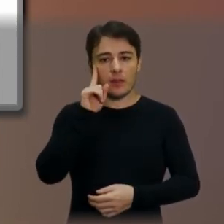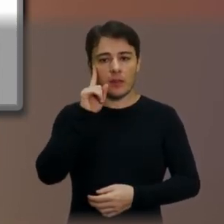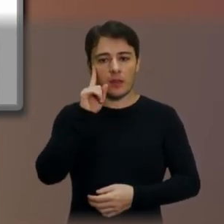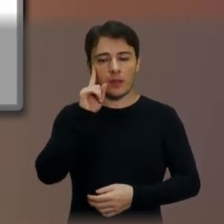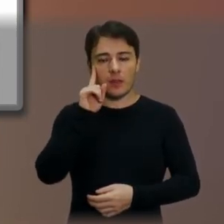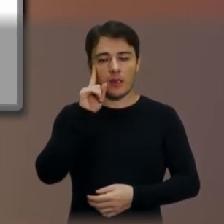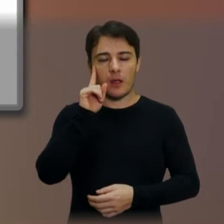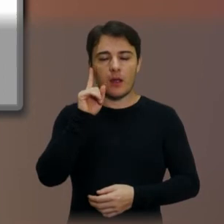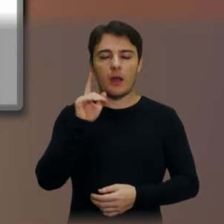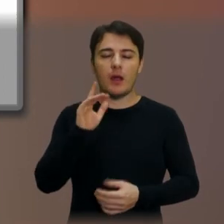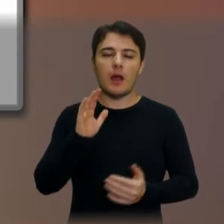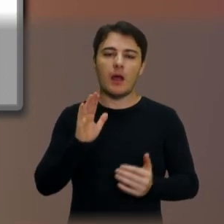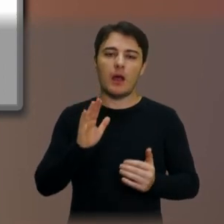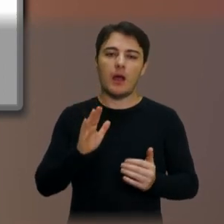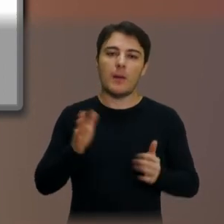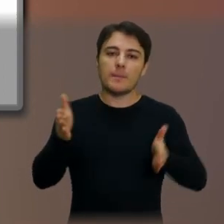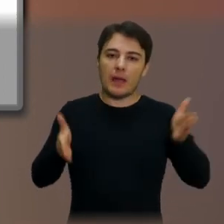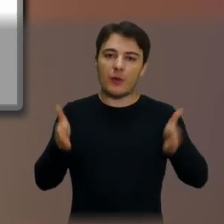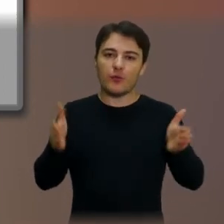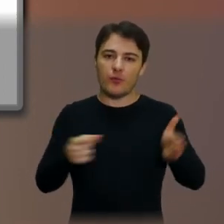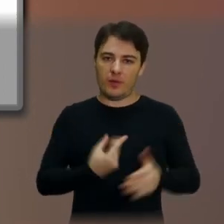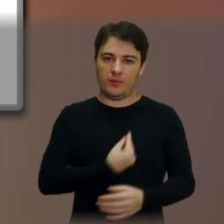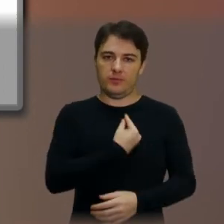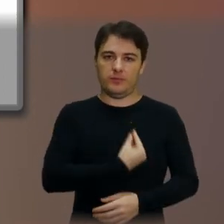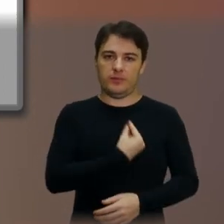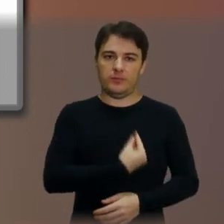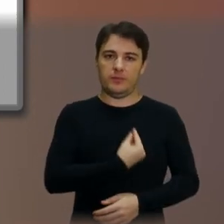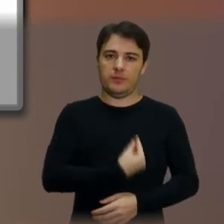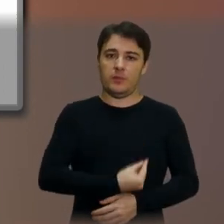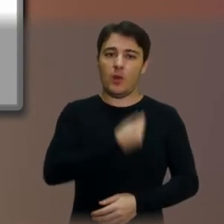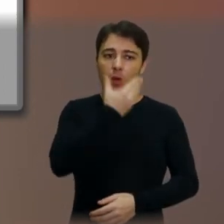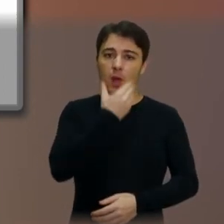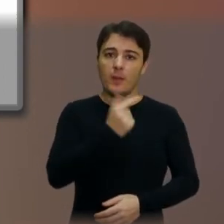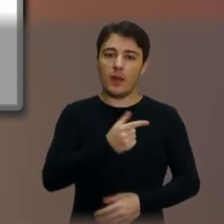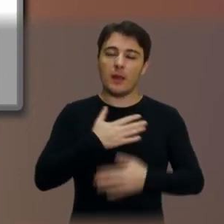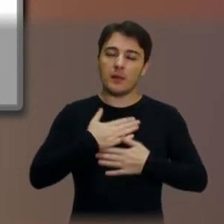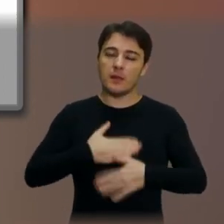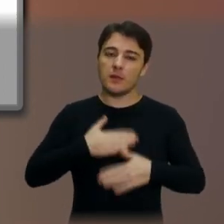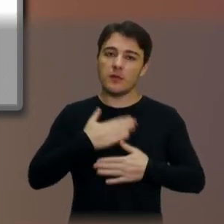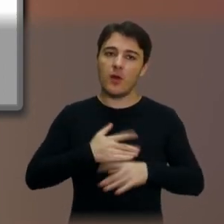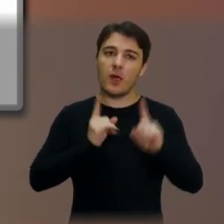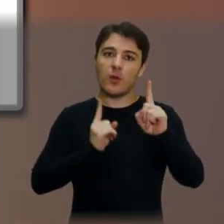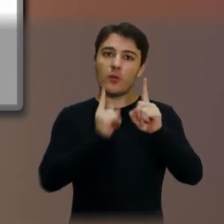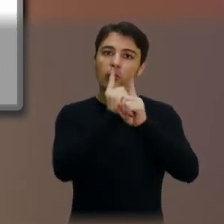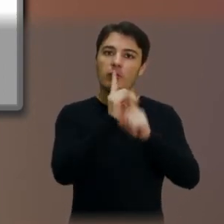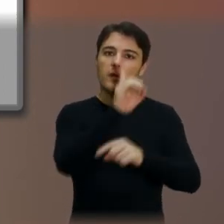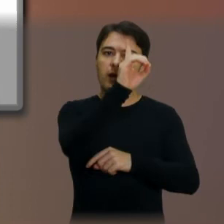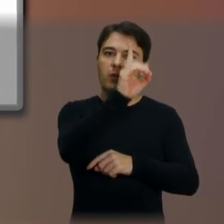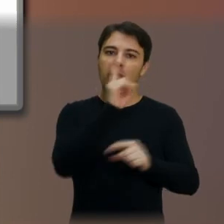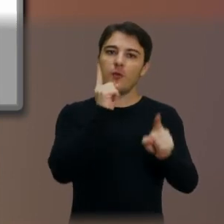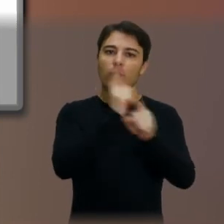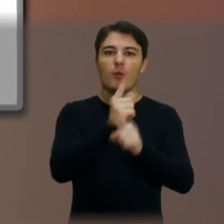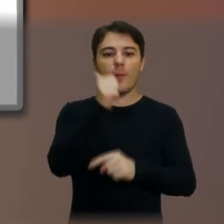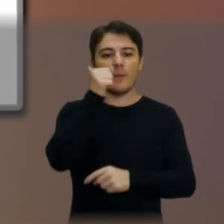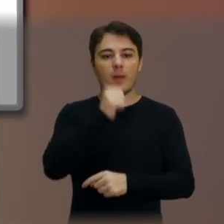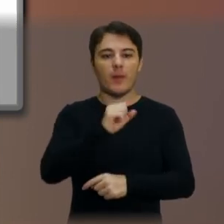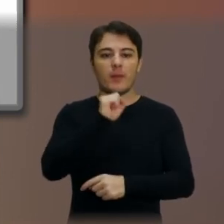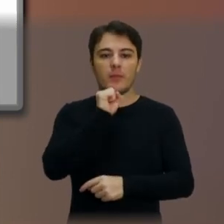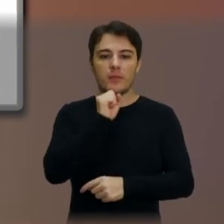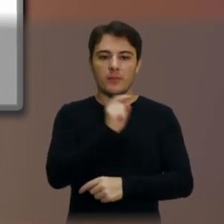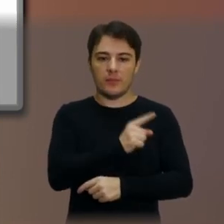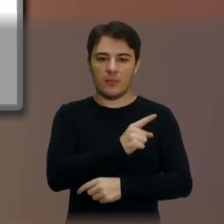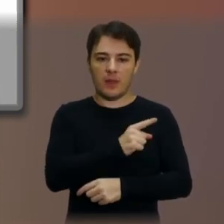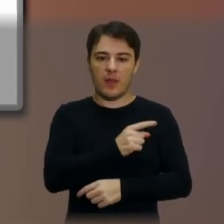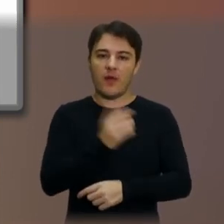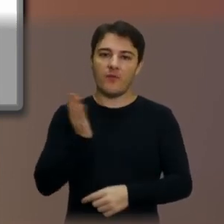51 27 2020 e ele Descansou foi ao encontro de Deus e de sua mãe perda também recente